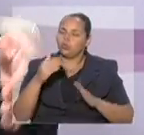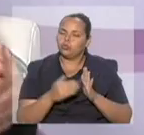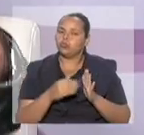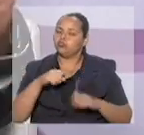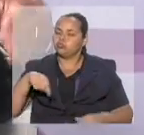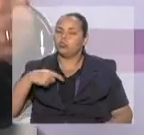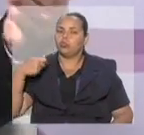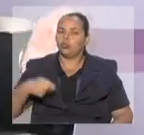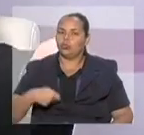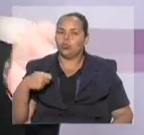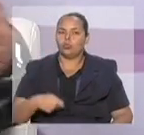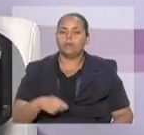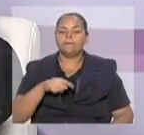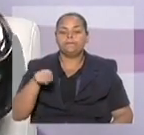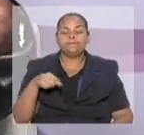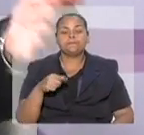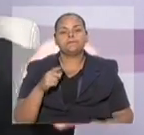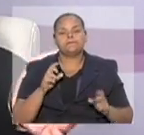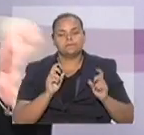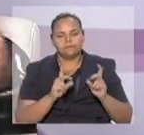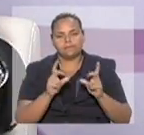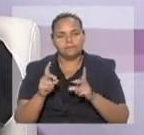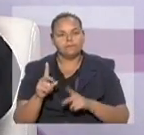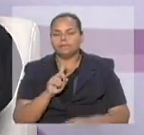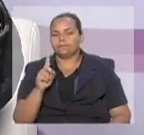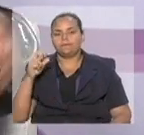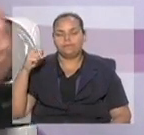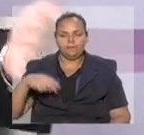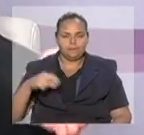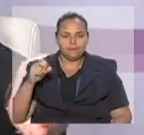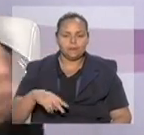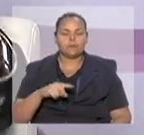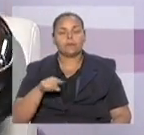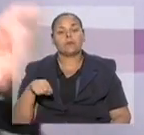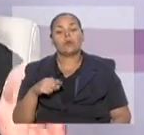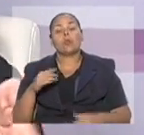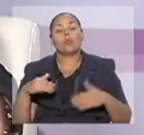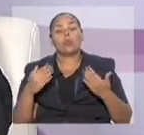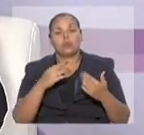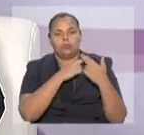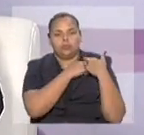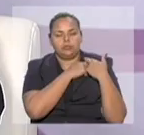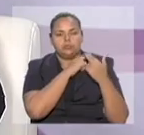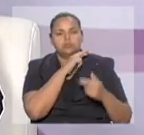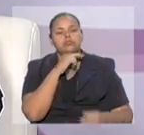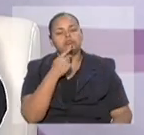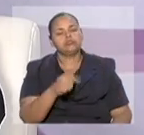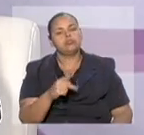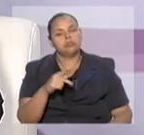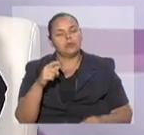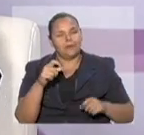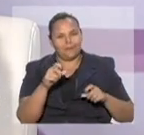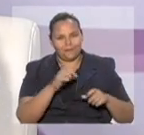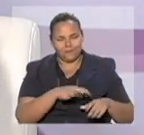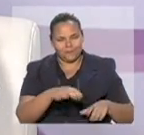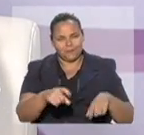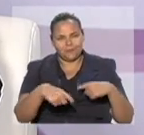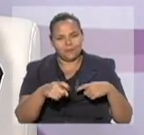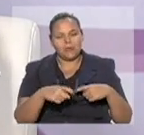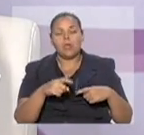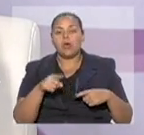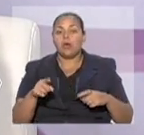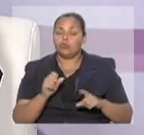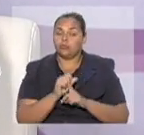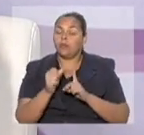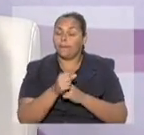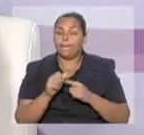todos cobrarmos dos produtores que eles não devem usar, o que eles devem usar, qual a responsabilidade deles, a sociedade como um todo